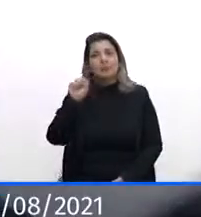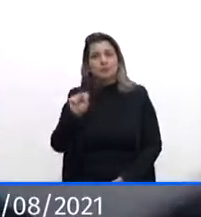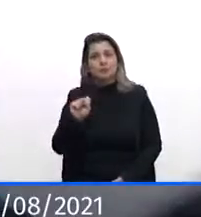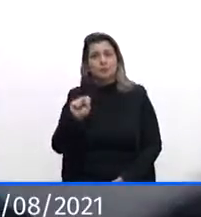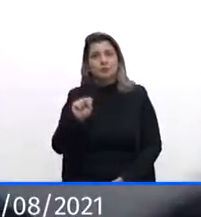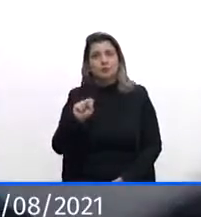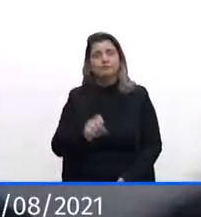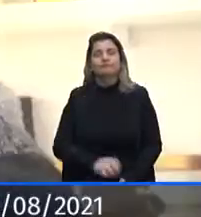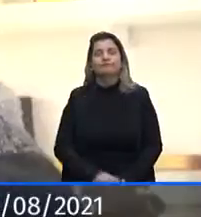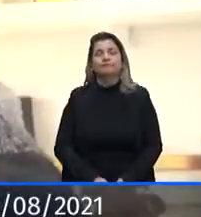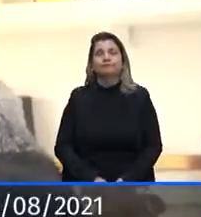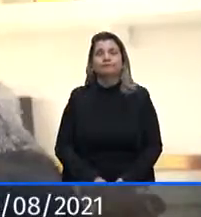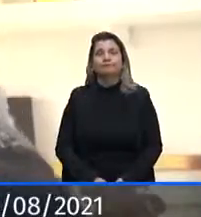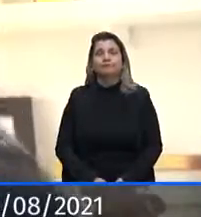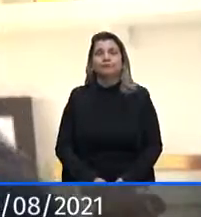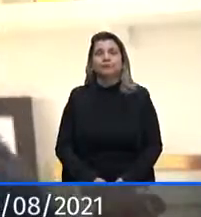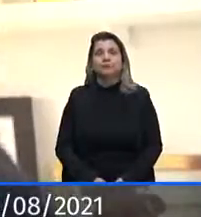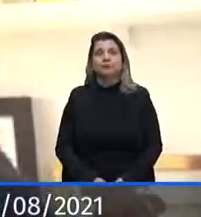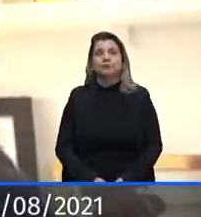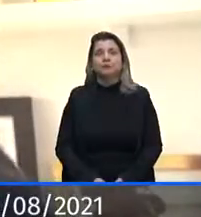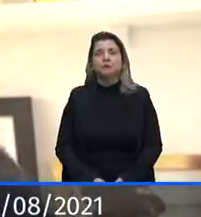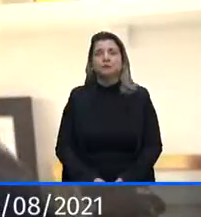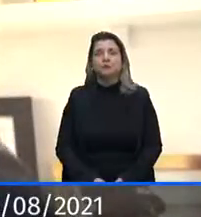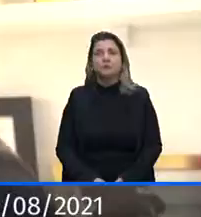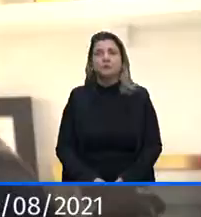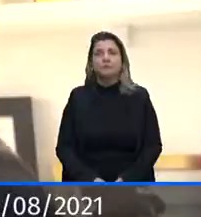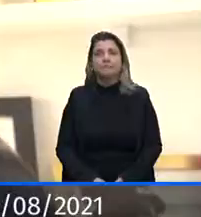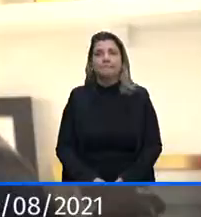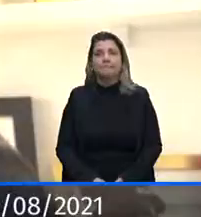acho que eu me equivoquei. Obrigado. Ok.